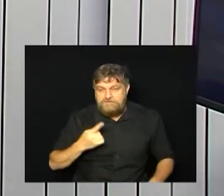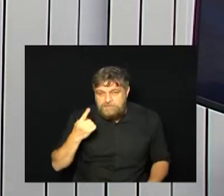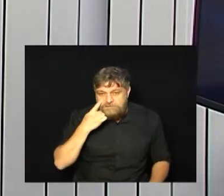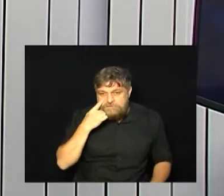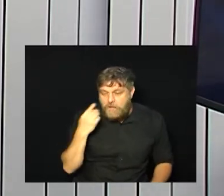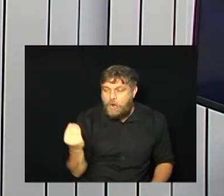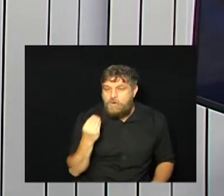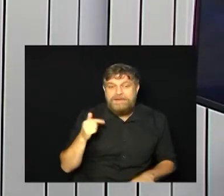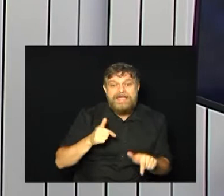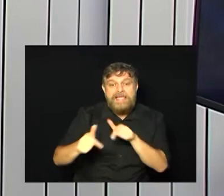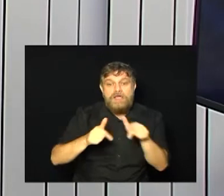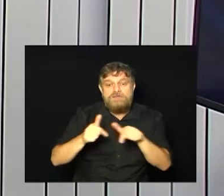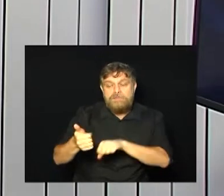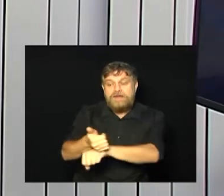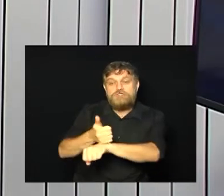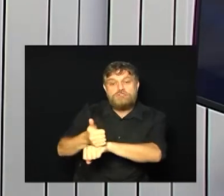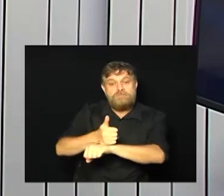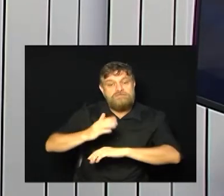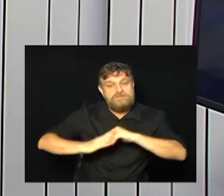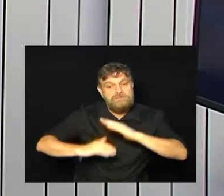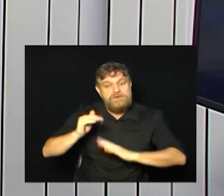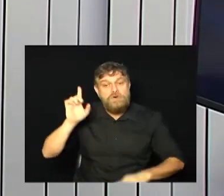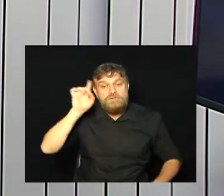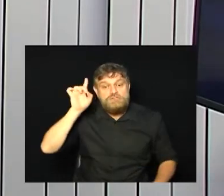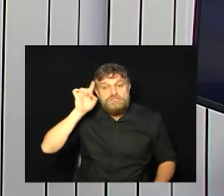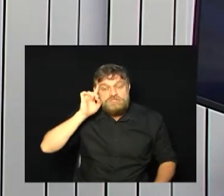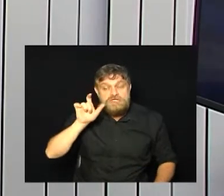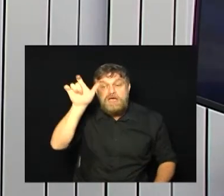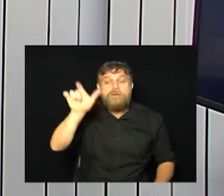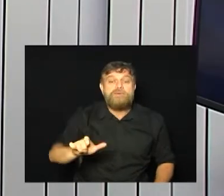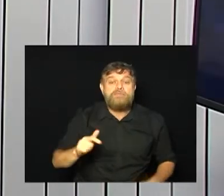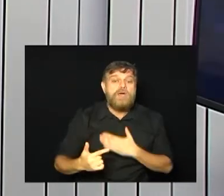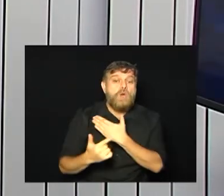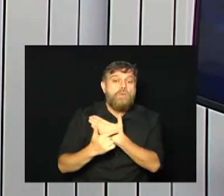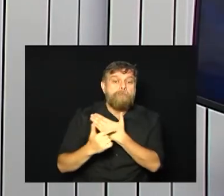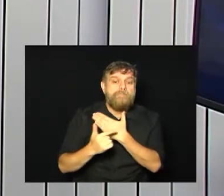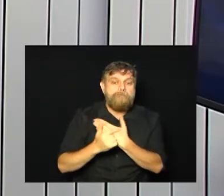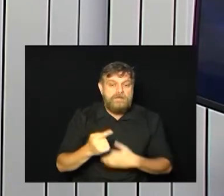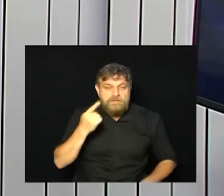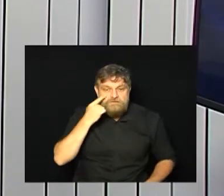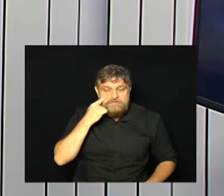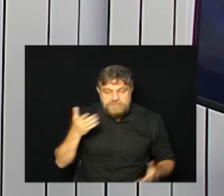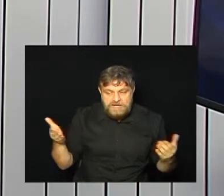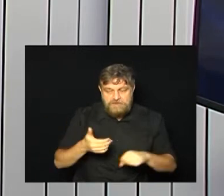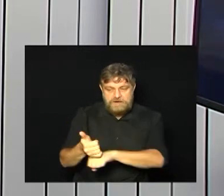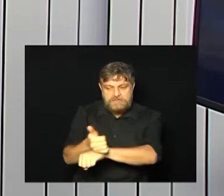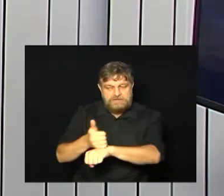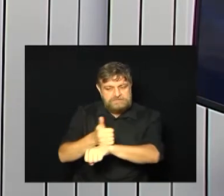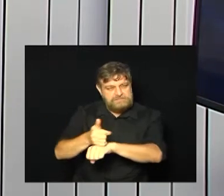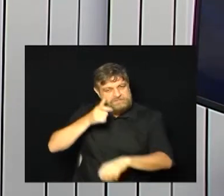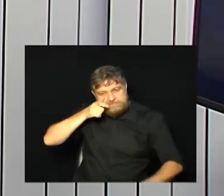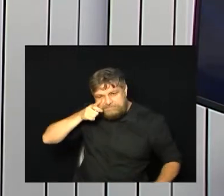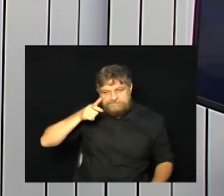é que é o trabalho de um especialista, o dia a dia, quais são as funções. Então, confira a partir de agora o Se Liga